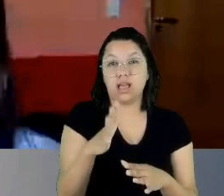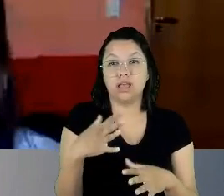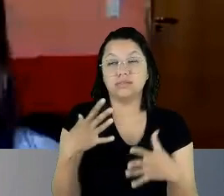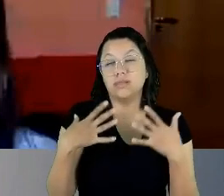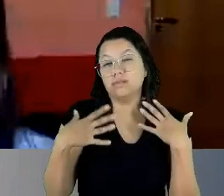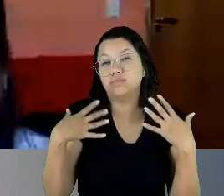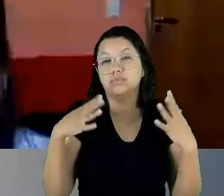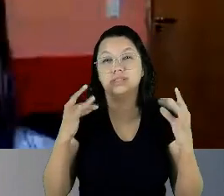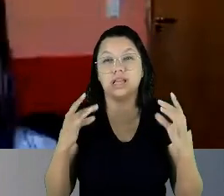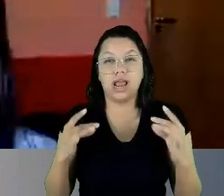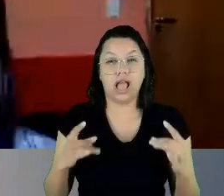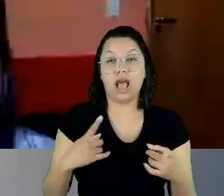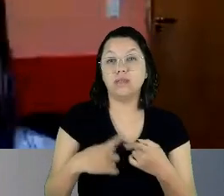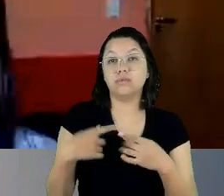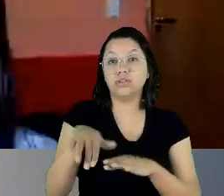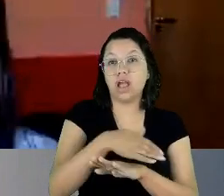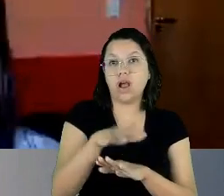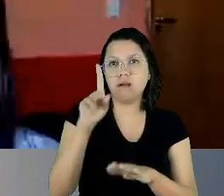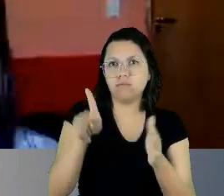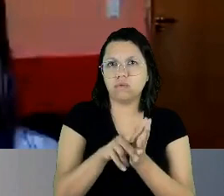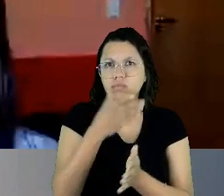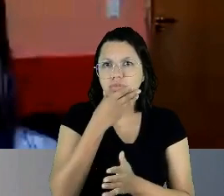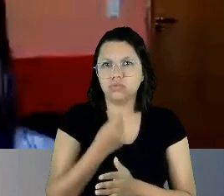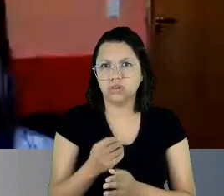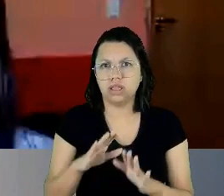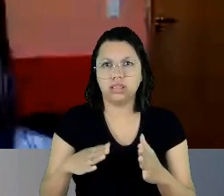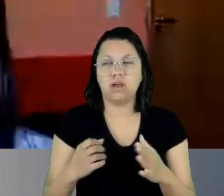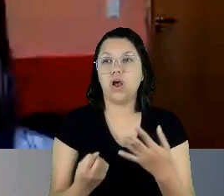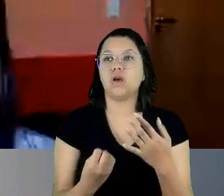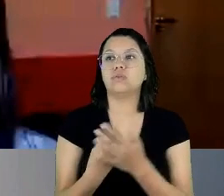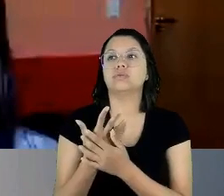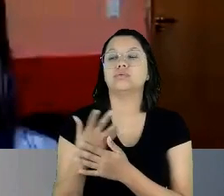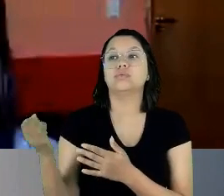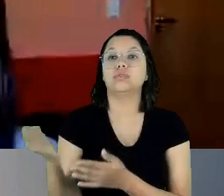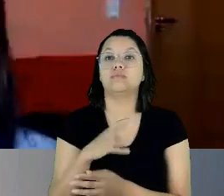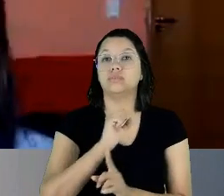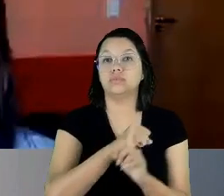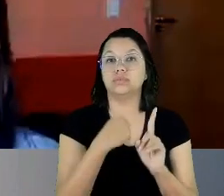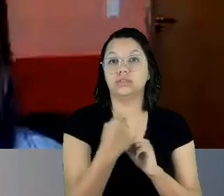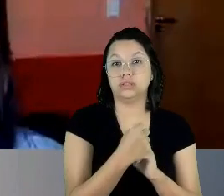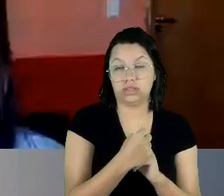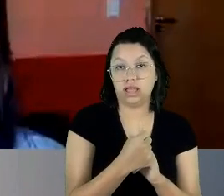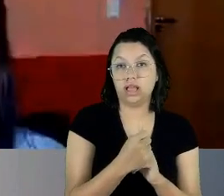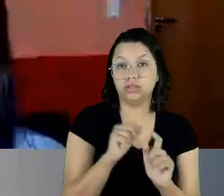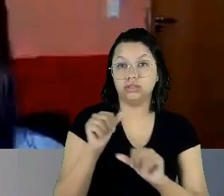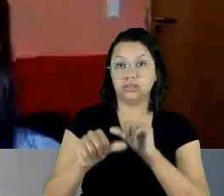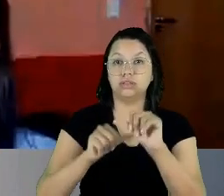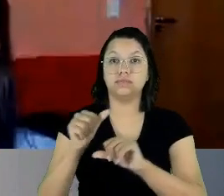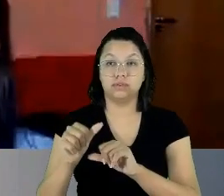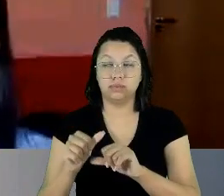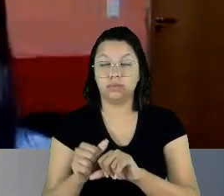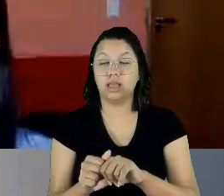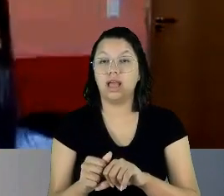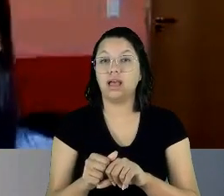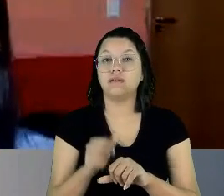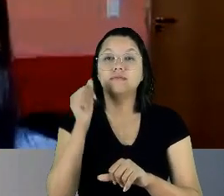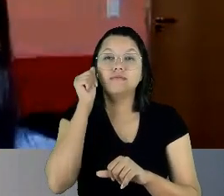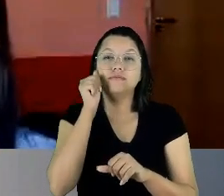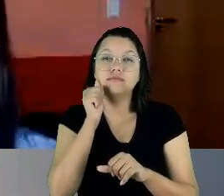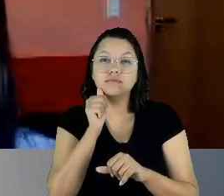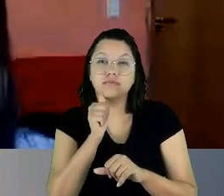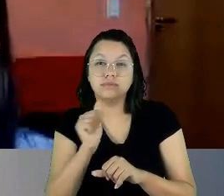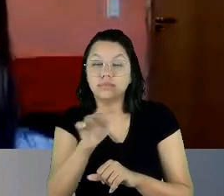porque o espaço público é um espaço masculino. Então, eu acho que a construção de uma nova sociedade passa pela feminilização desse espaço público,